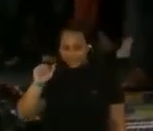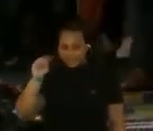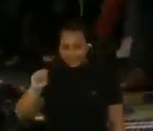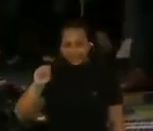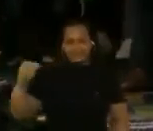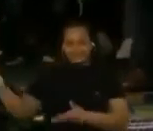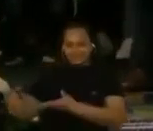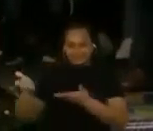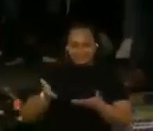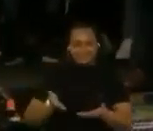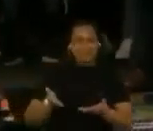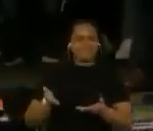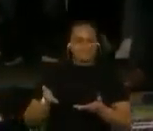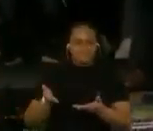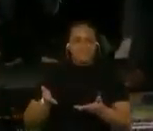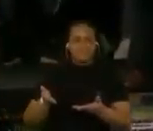Isso.